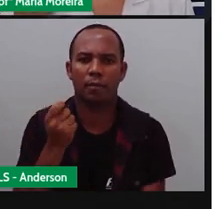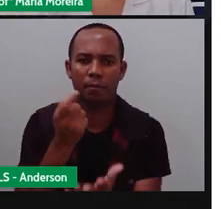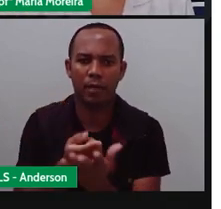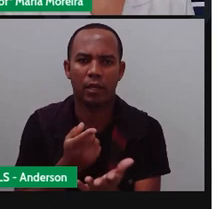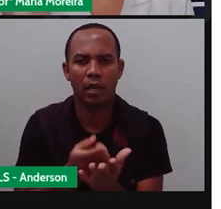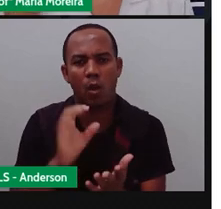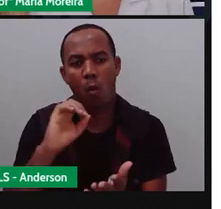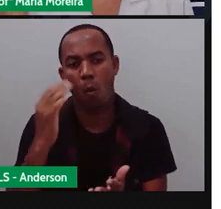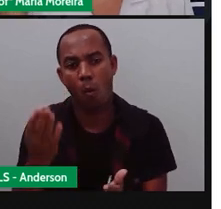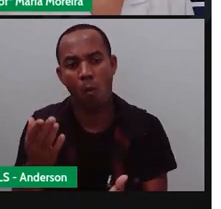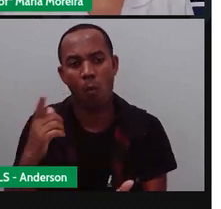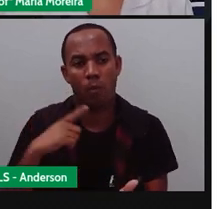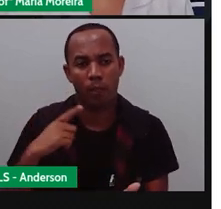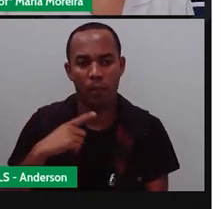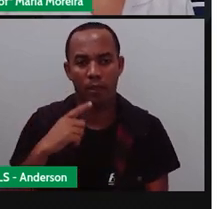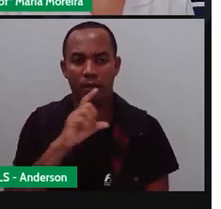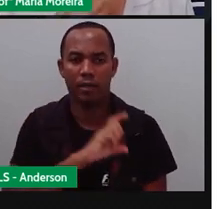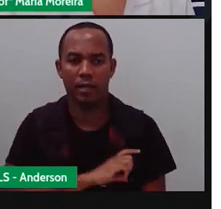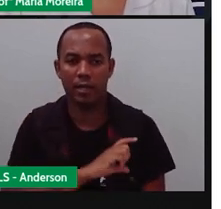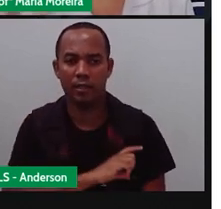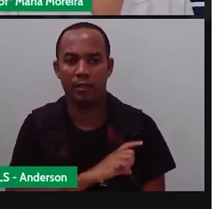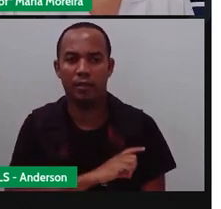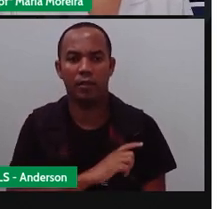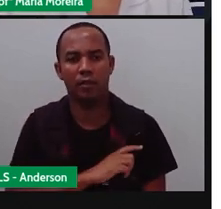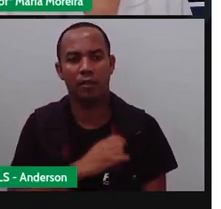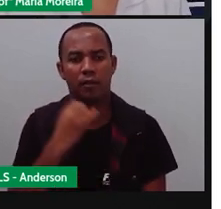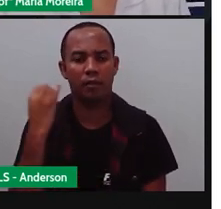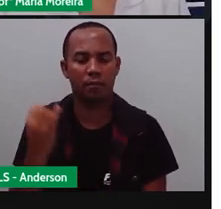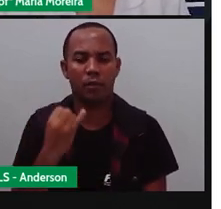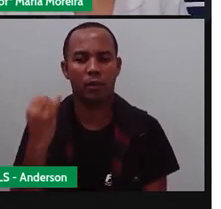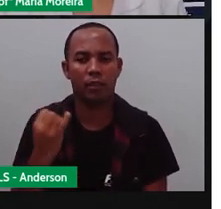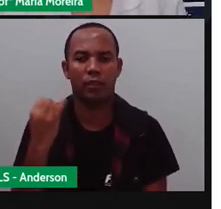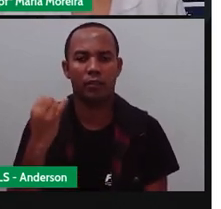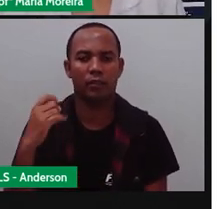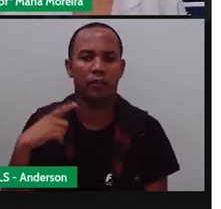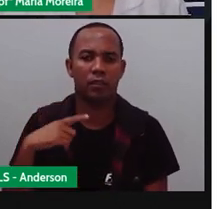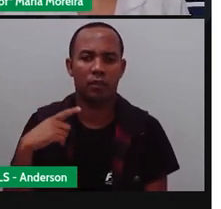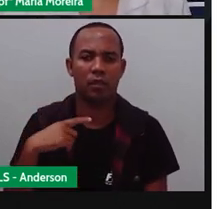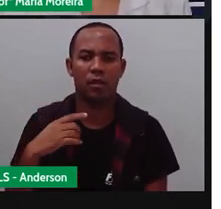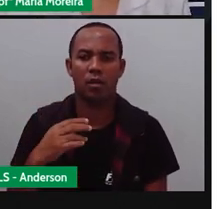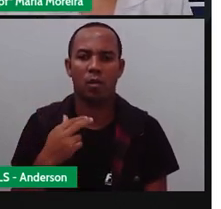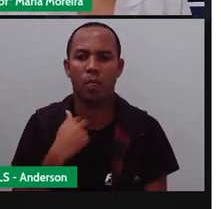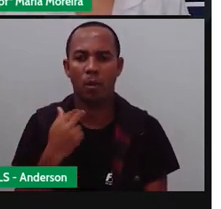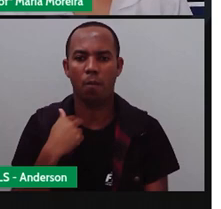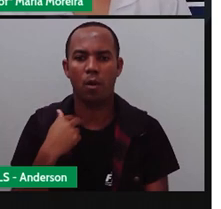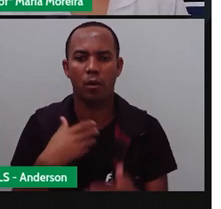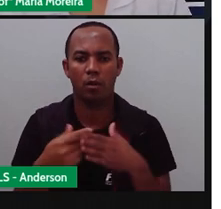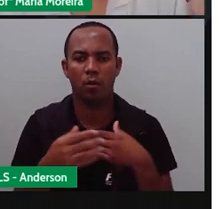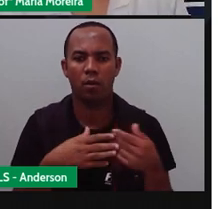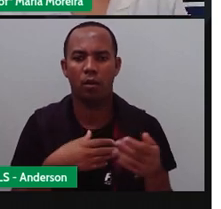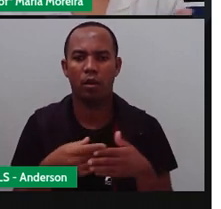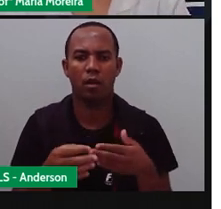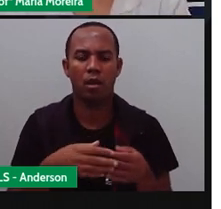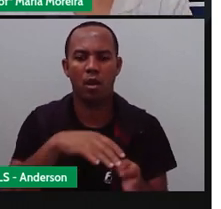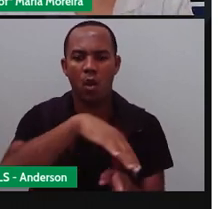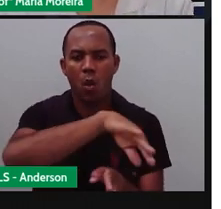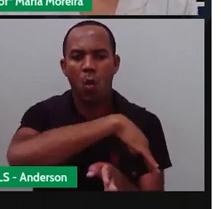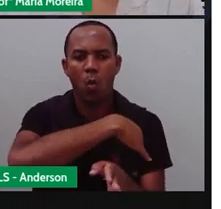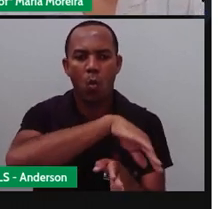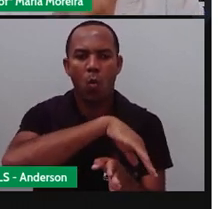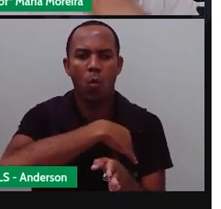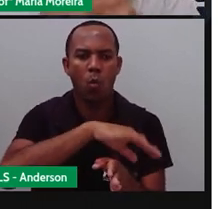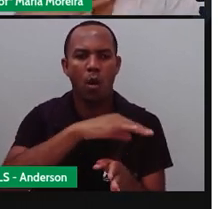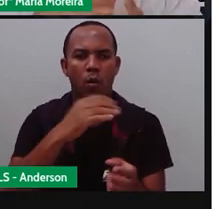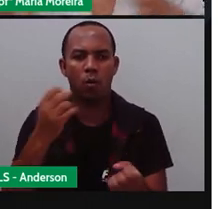e de registro de licenciamento assim como os outros veículos não é porque comumente se encontra um trator em